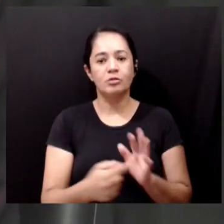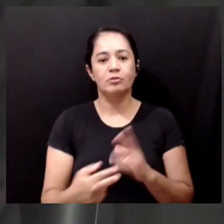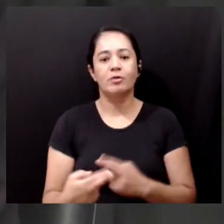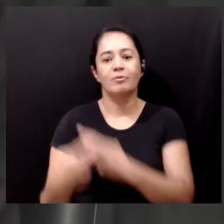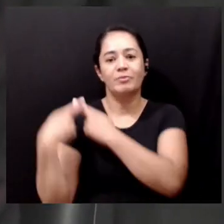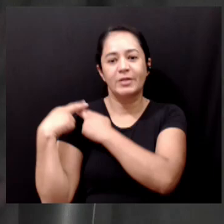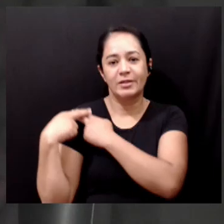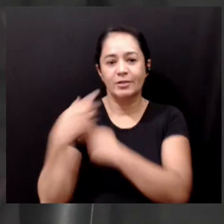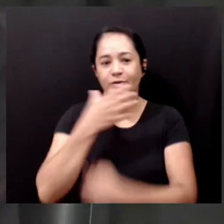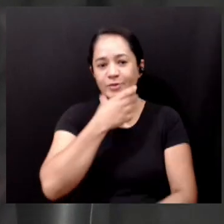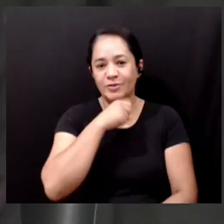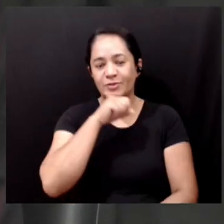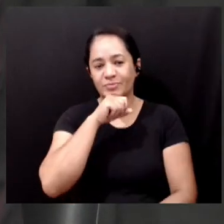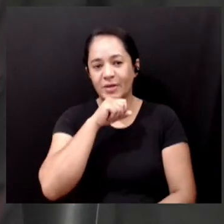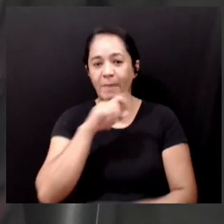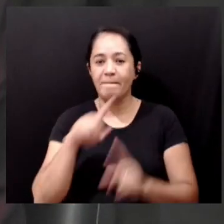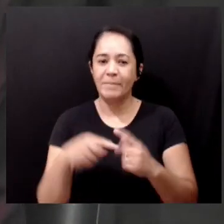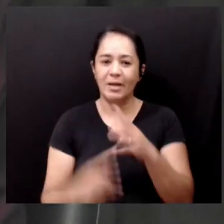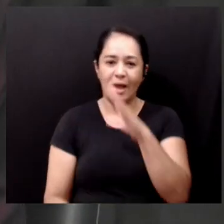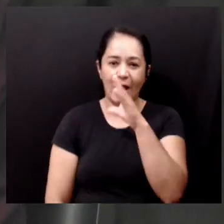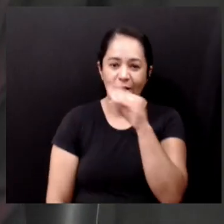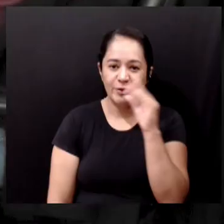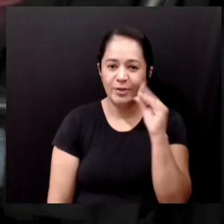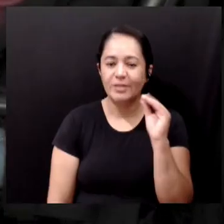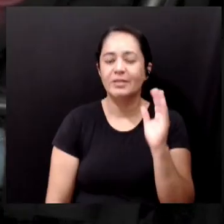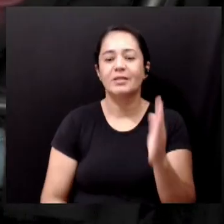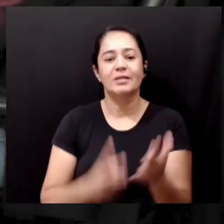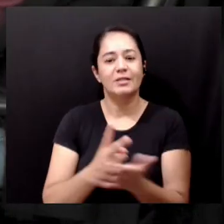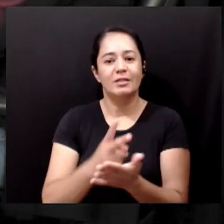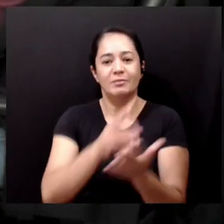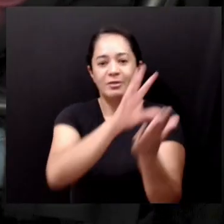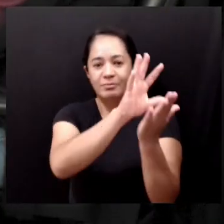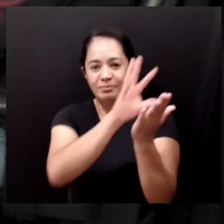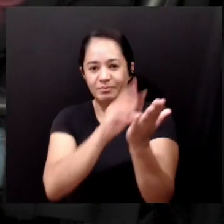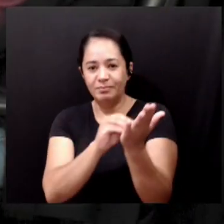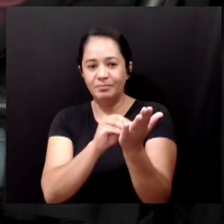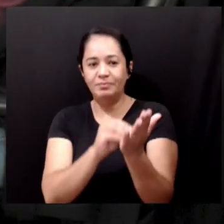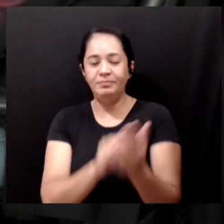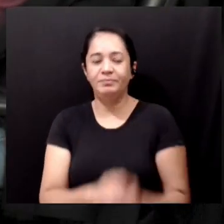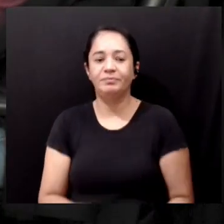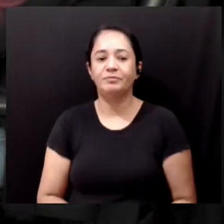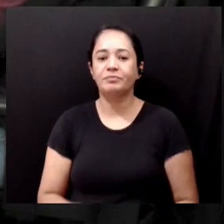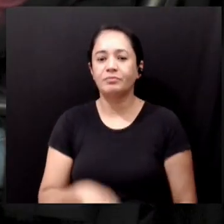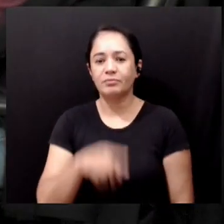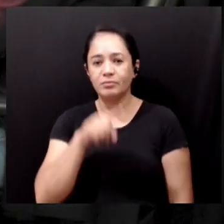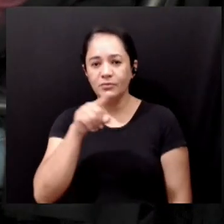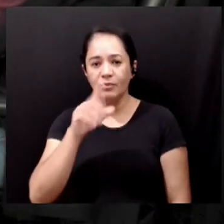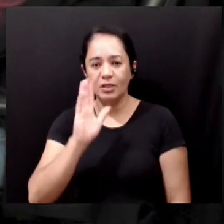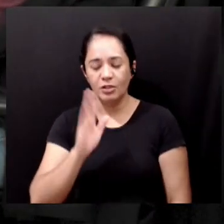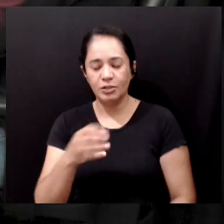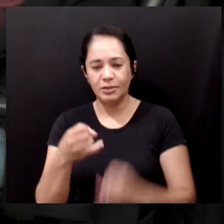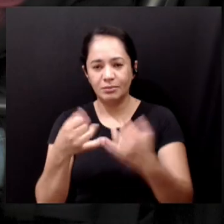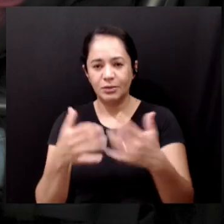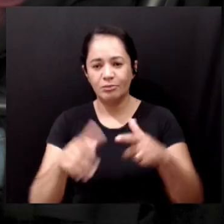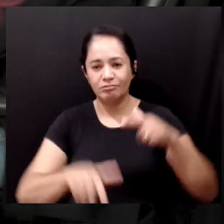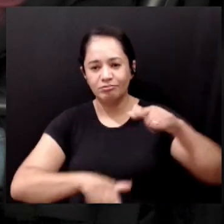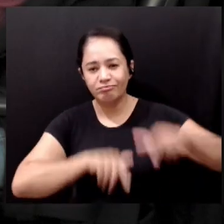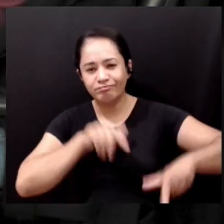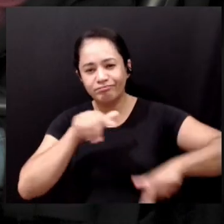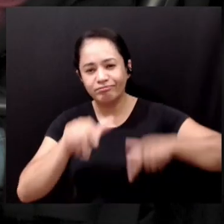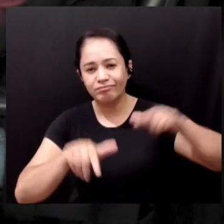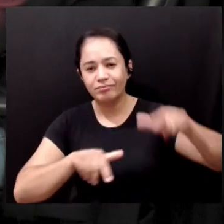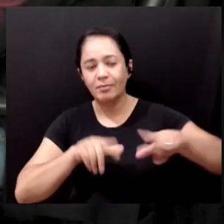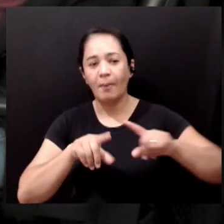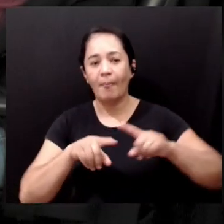adolescente, uma criança se espelha, né? Guilherme, você falou que trabalha muito, mas que procura ter a rotina e que aos finais de semana